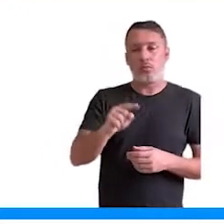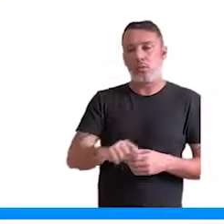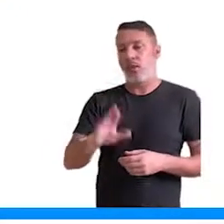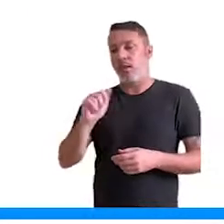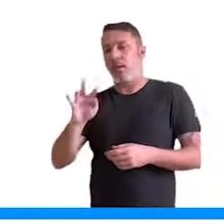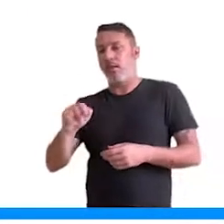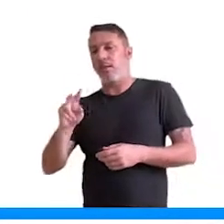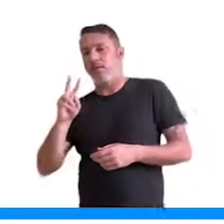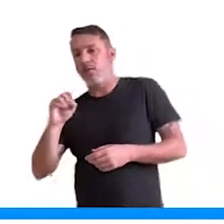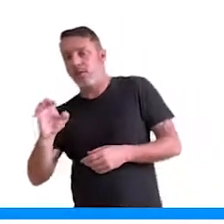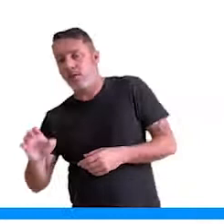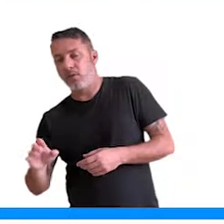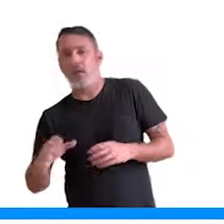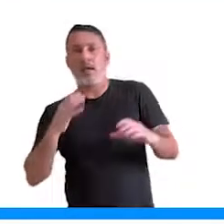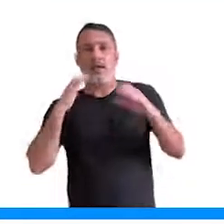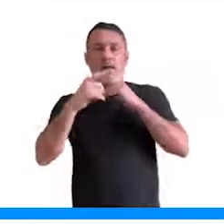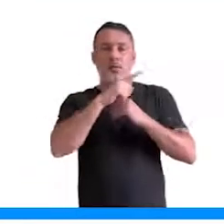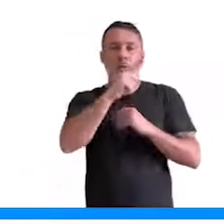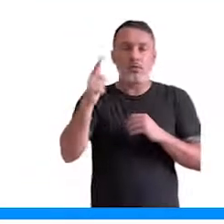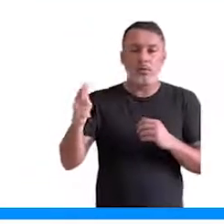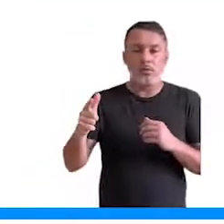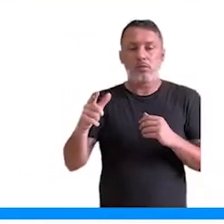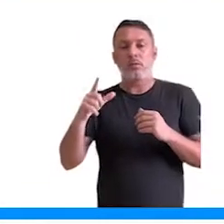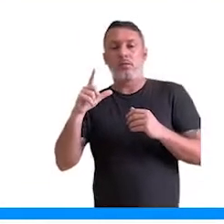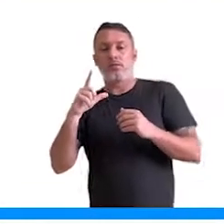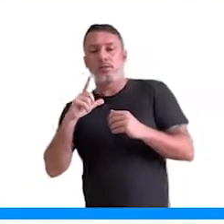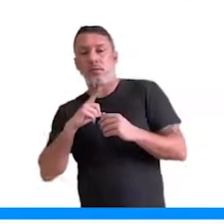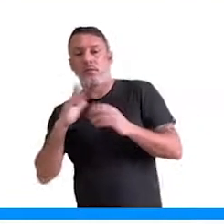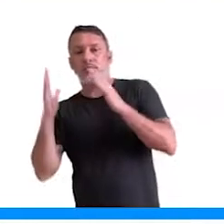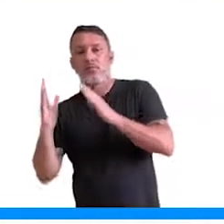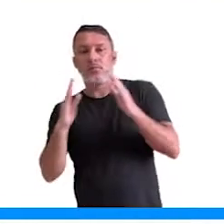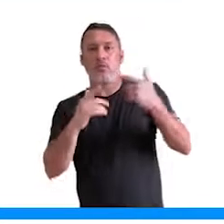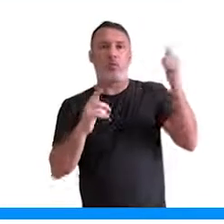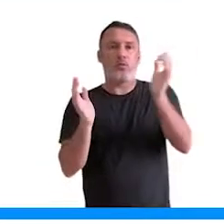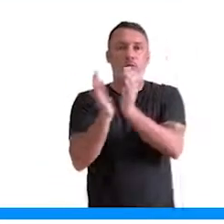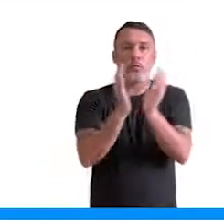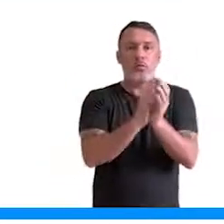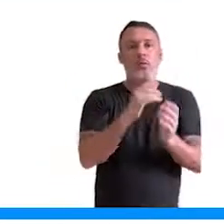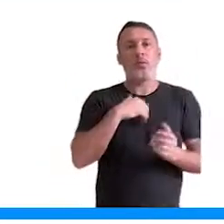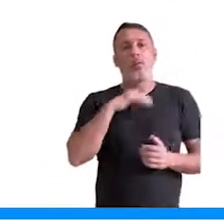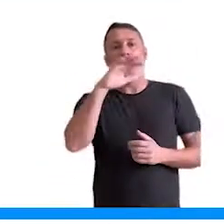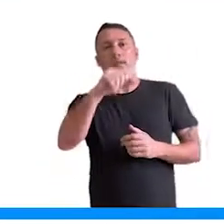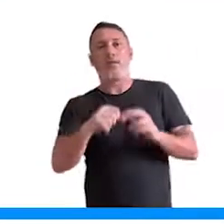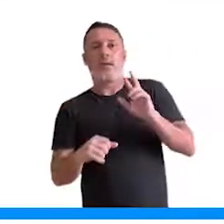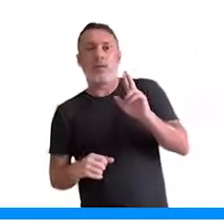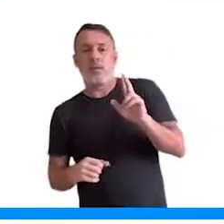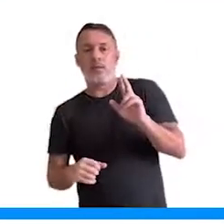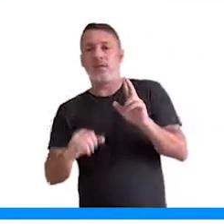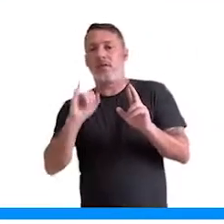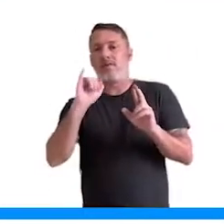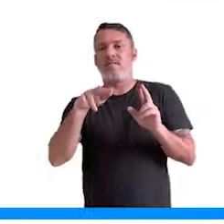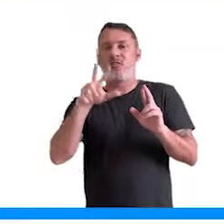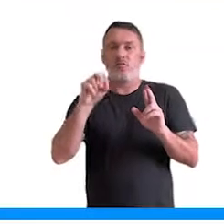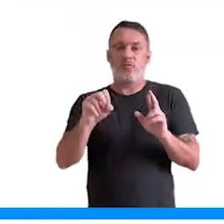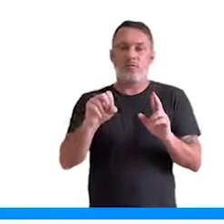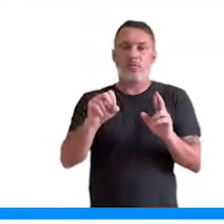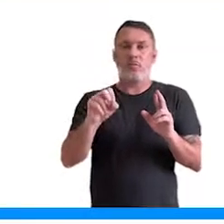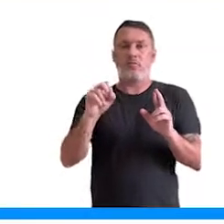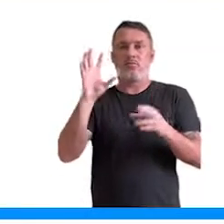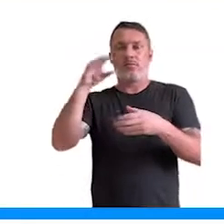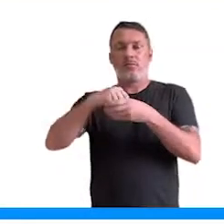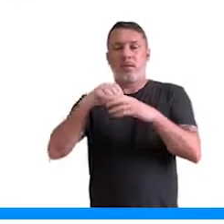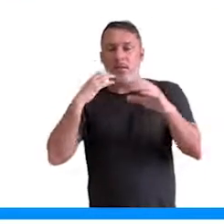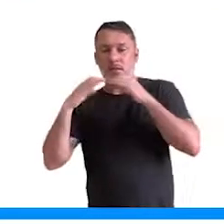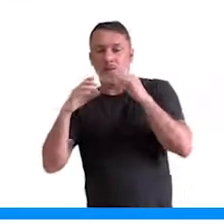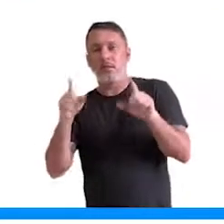tu, cante usted, cantemos nosotros, o vosotros. Eu vou pegar o R do infinitivo, que está